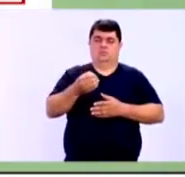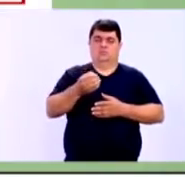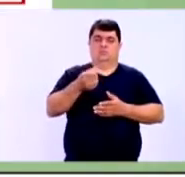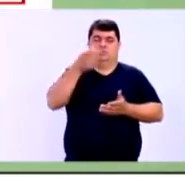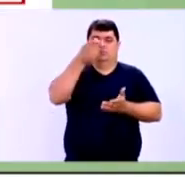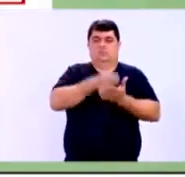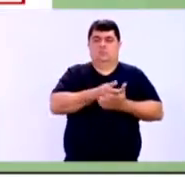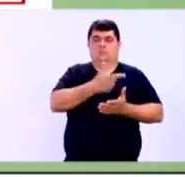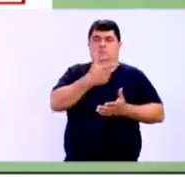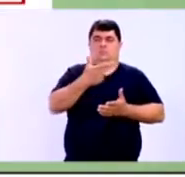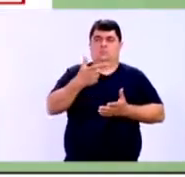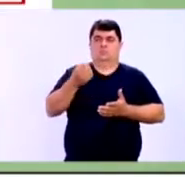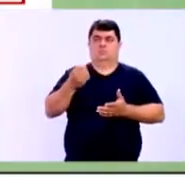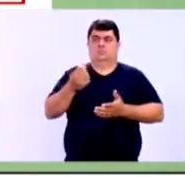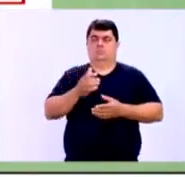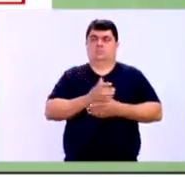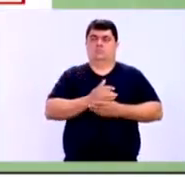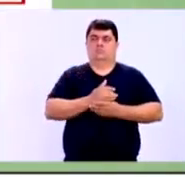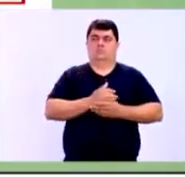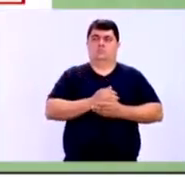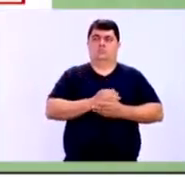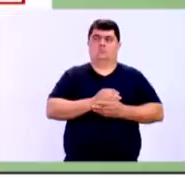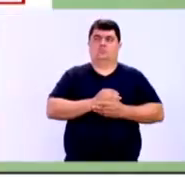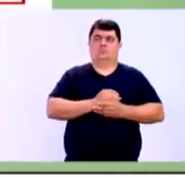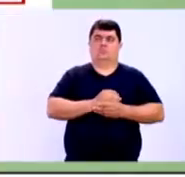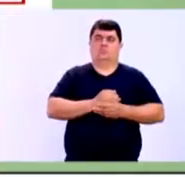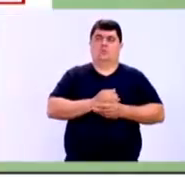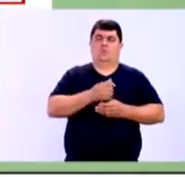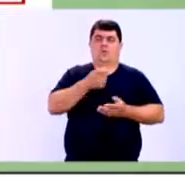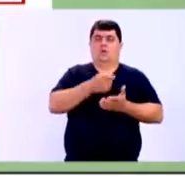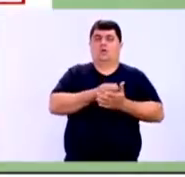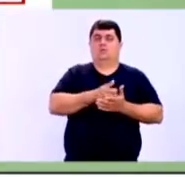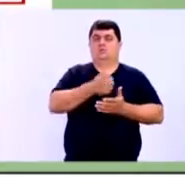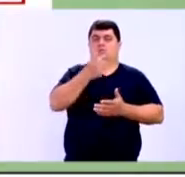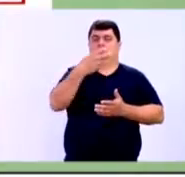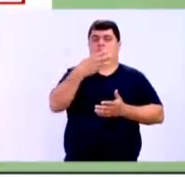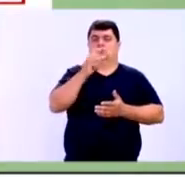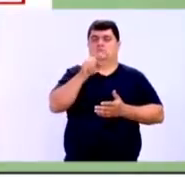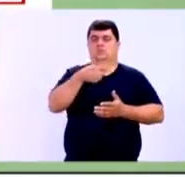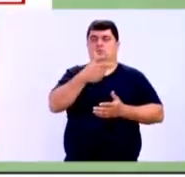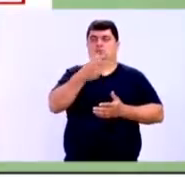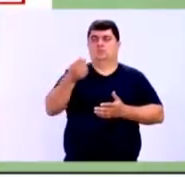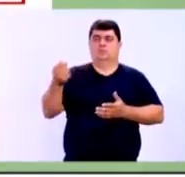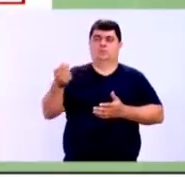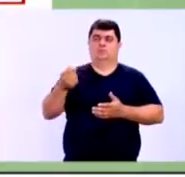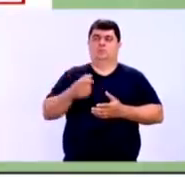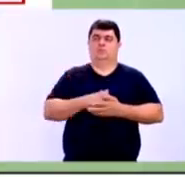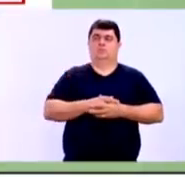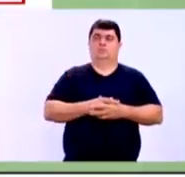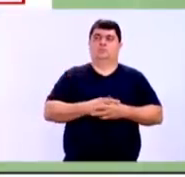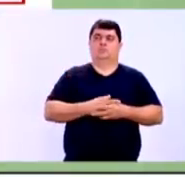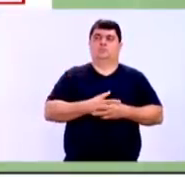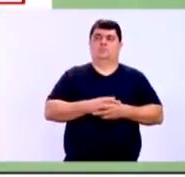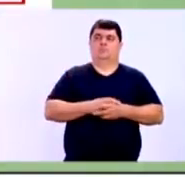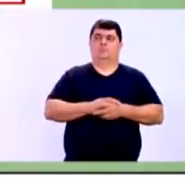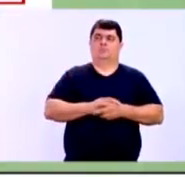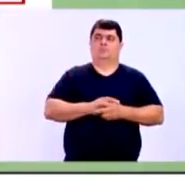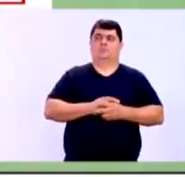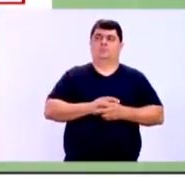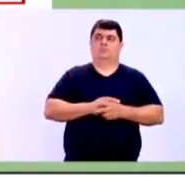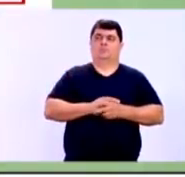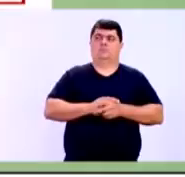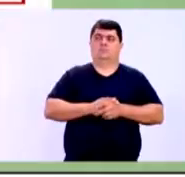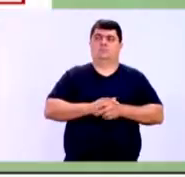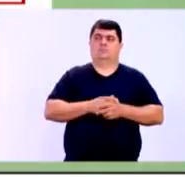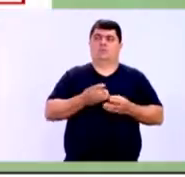unidades, R$220. Qual foi o meu gasto com isso? 13.200. Vamos lá para o estoque?